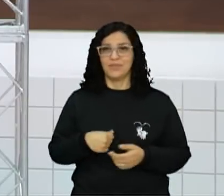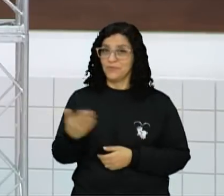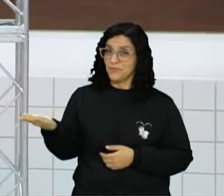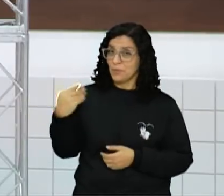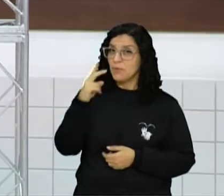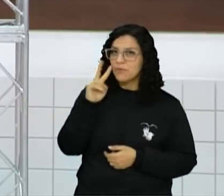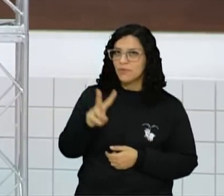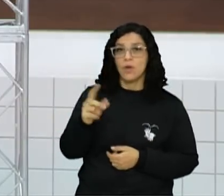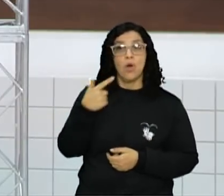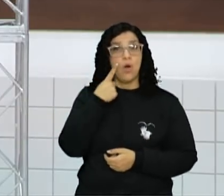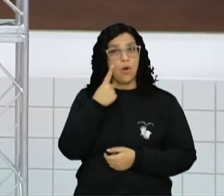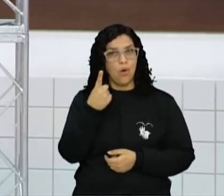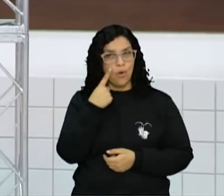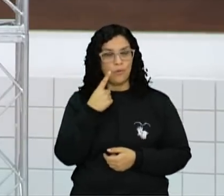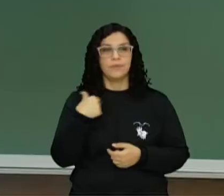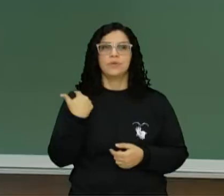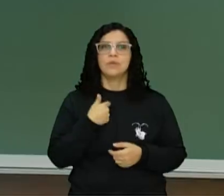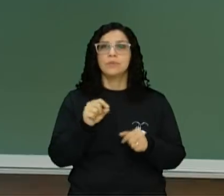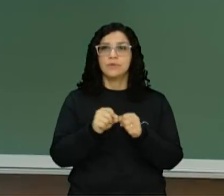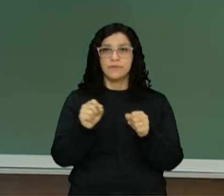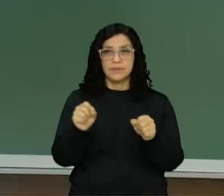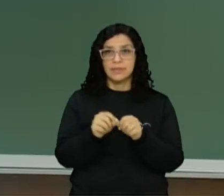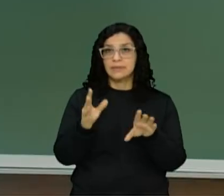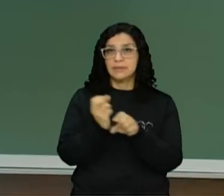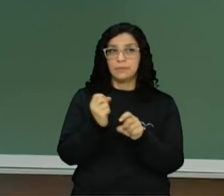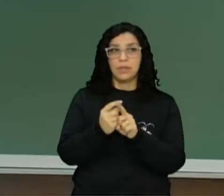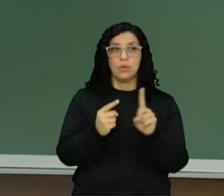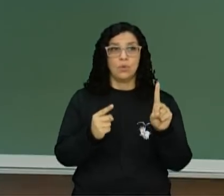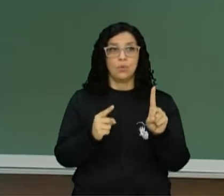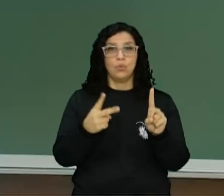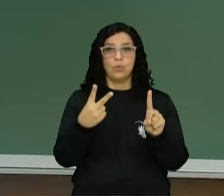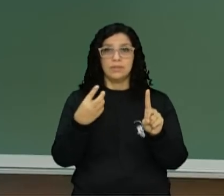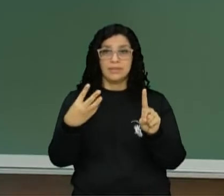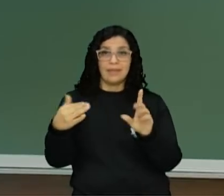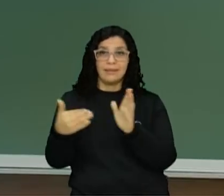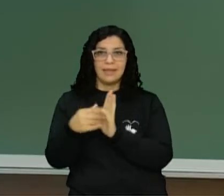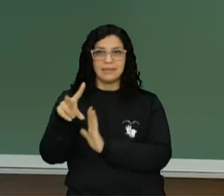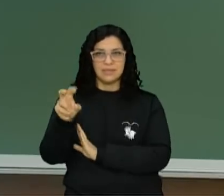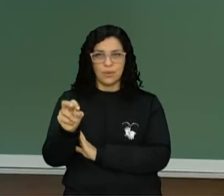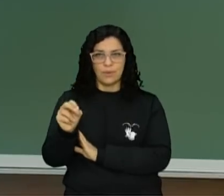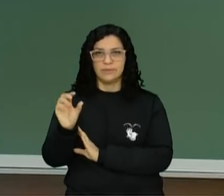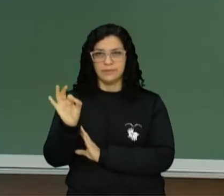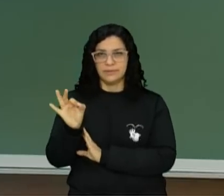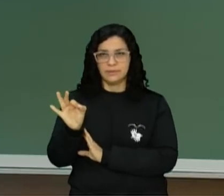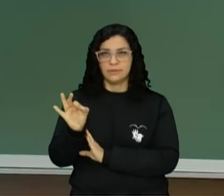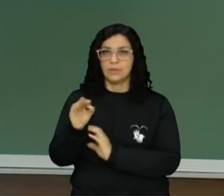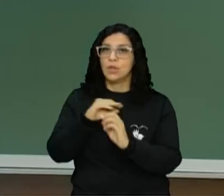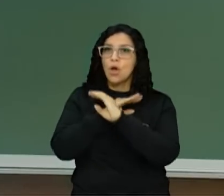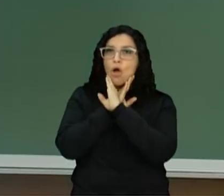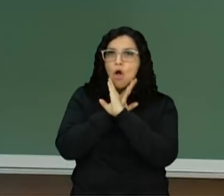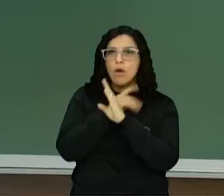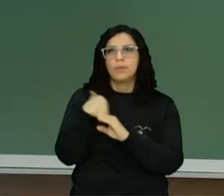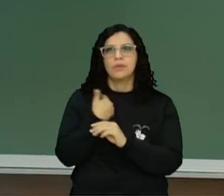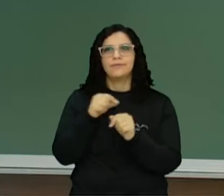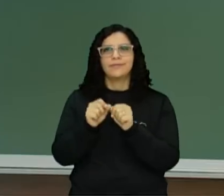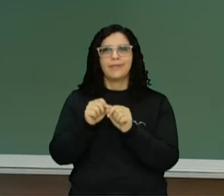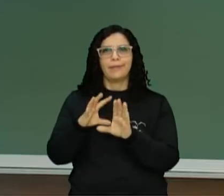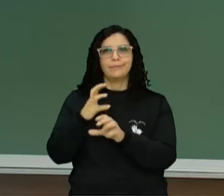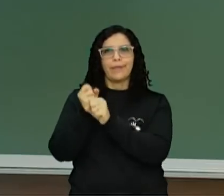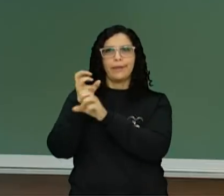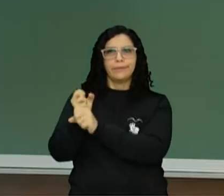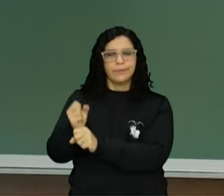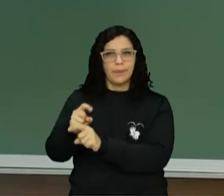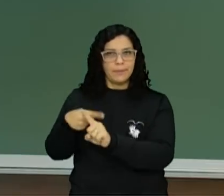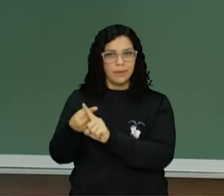lá. Olha só, vamos somar os termos então. De 1, 2, 3 até chegar em 50. Óbvio que a gente não vai fazer isso, vamos